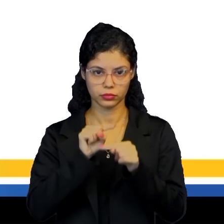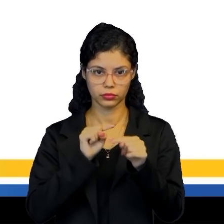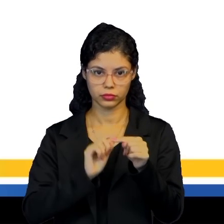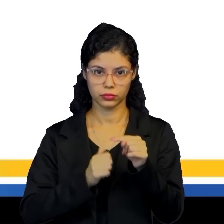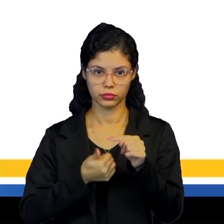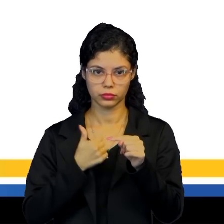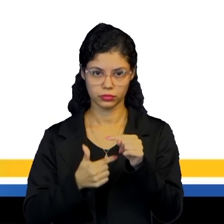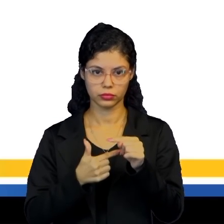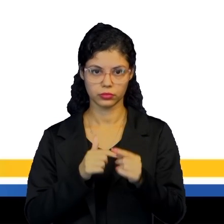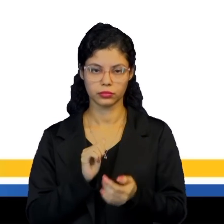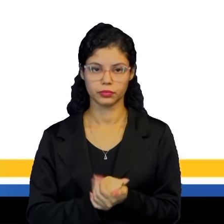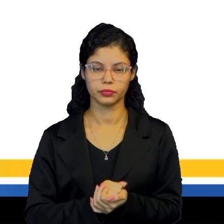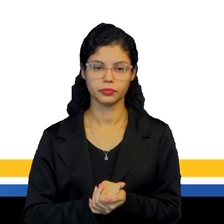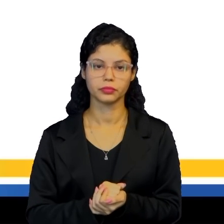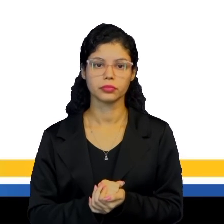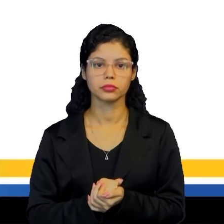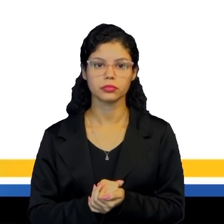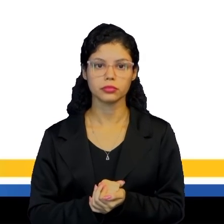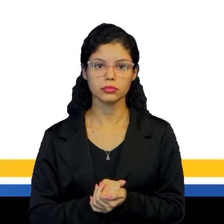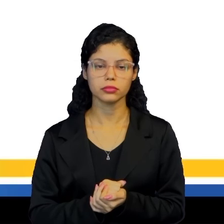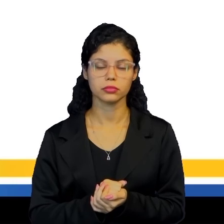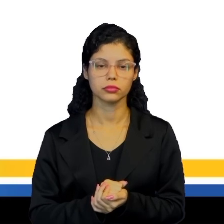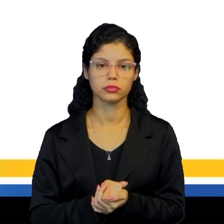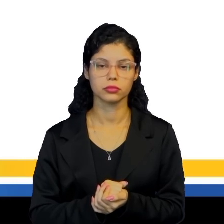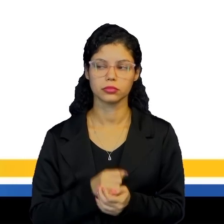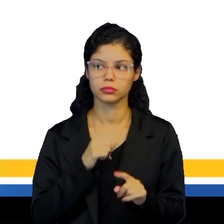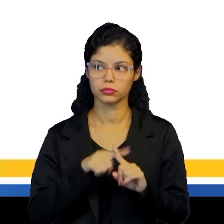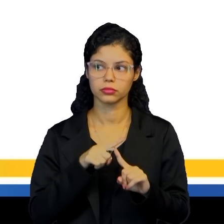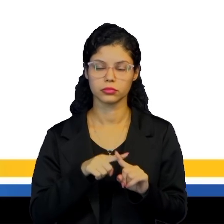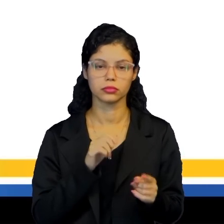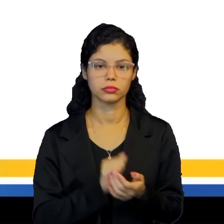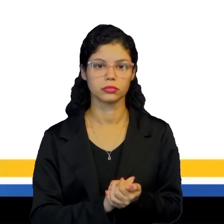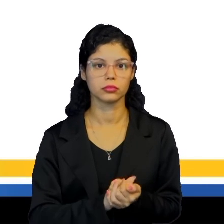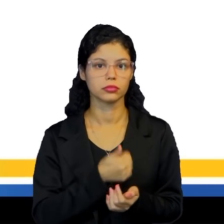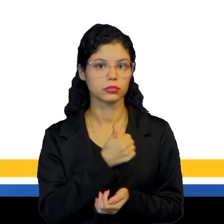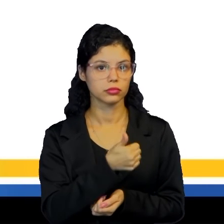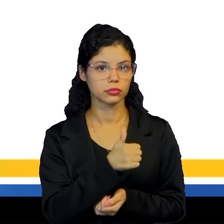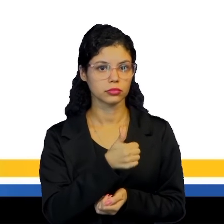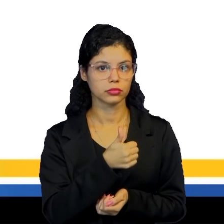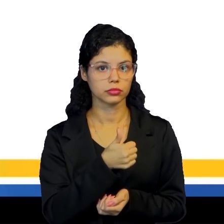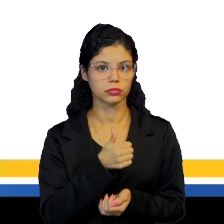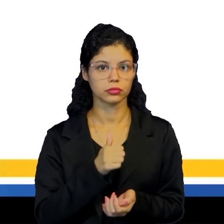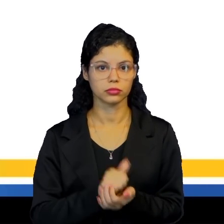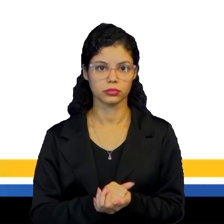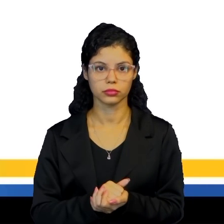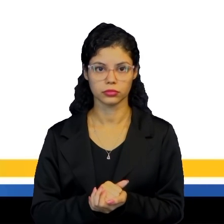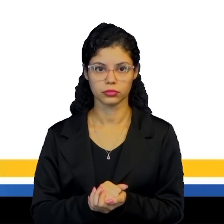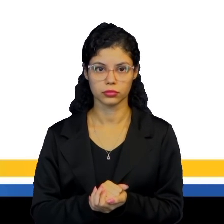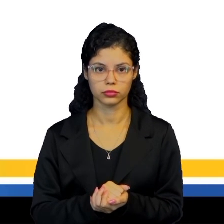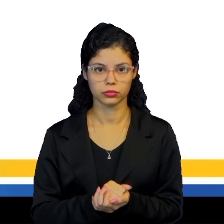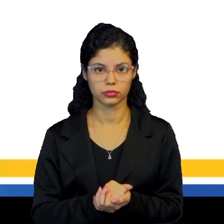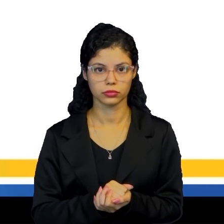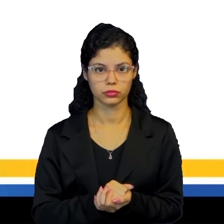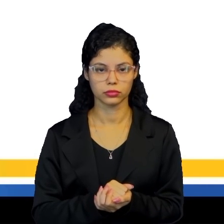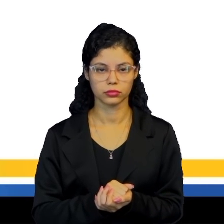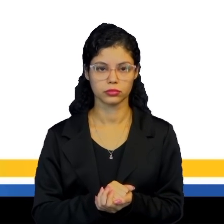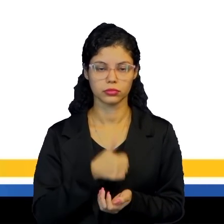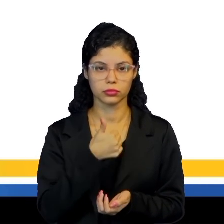59.048 dividido para 2. Multiplicando aí, nós vamos ter o S10 é igual a